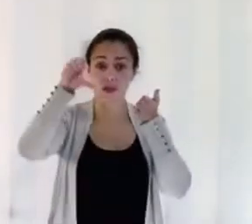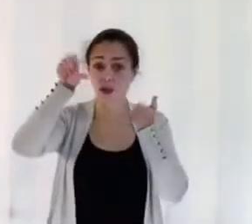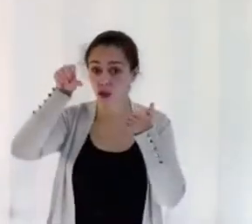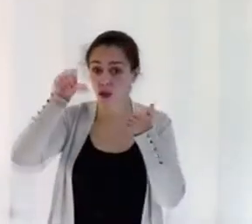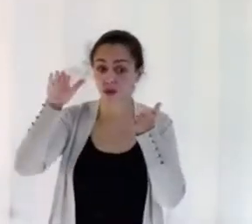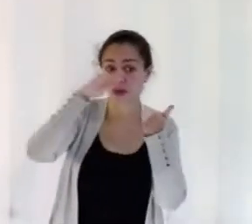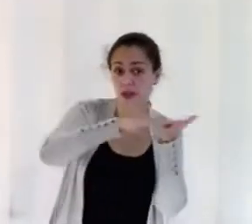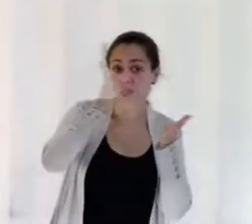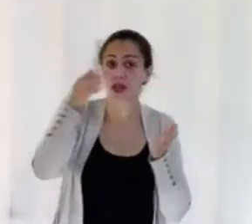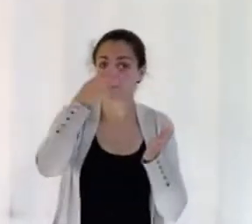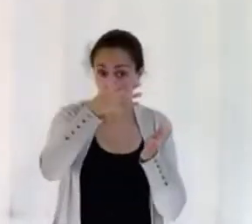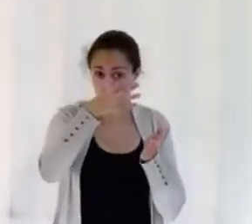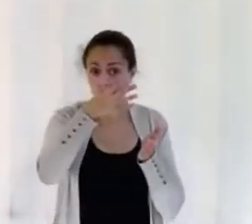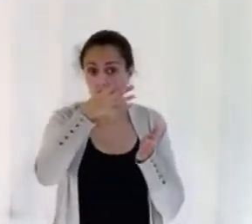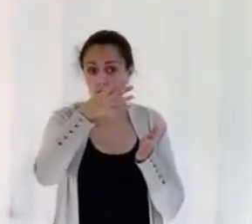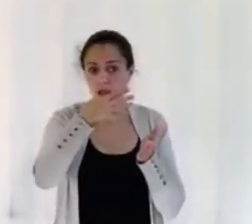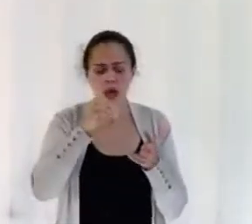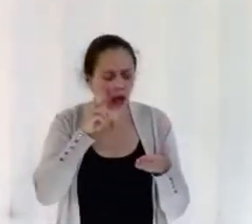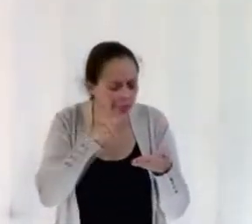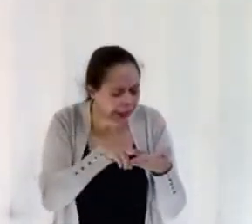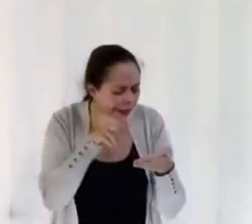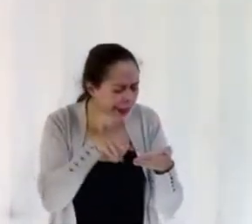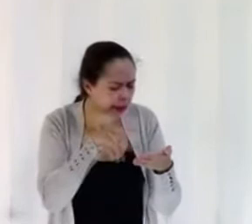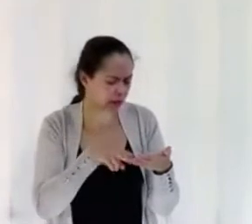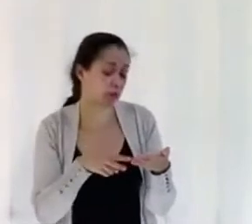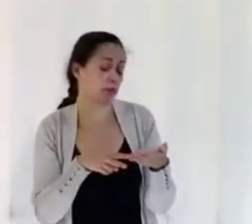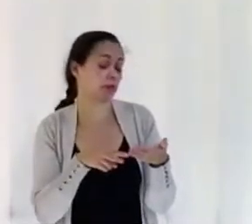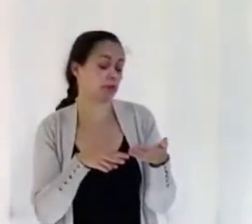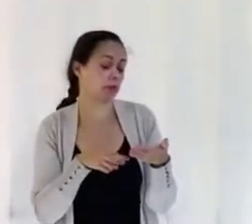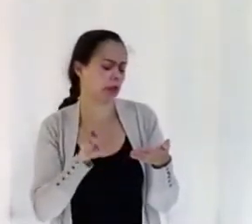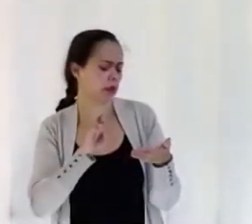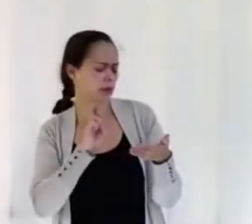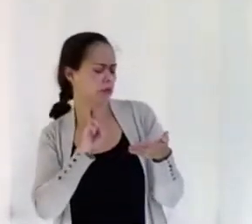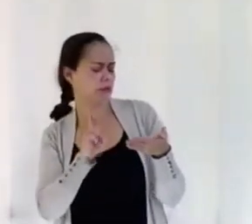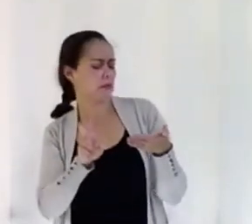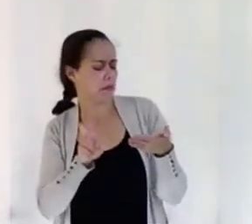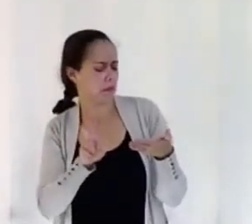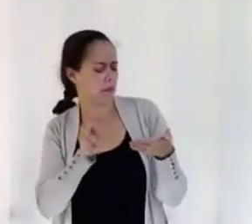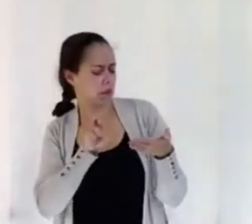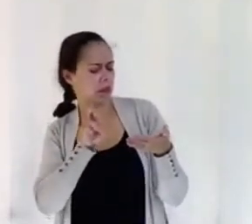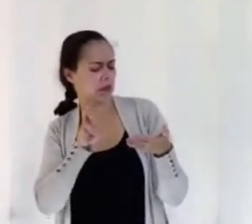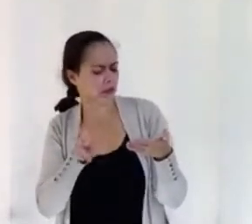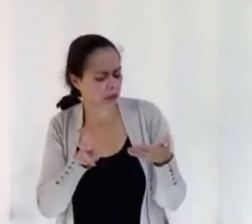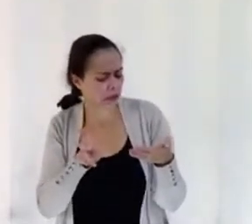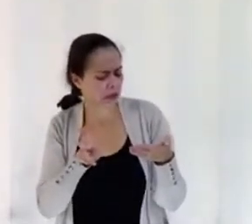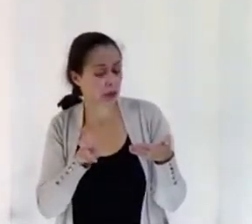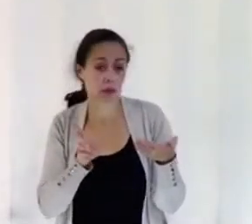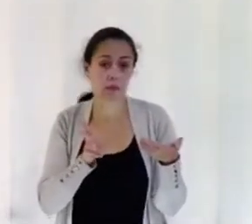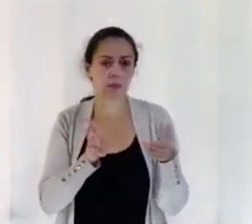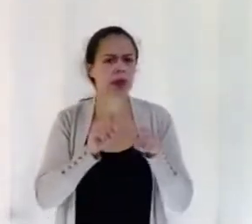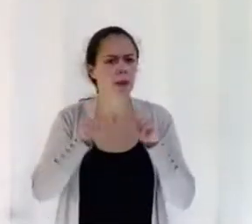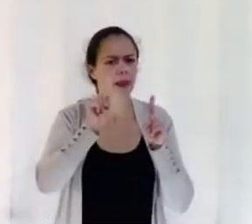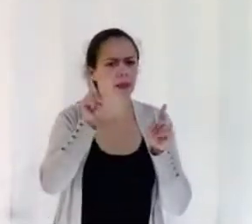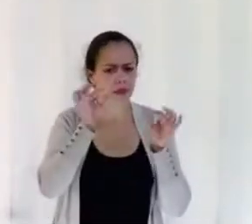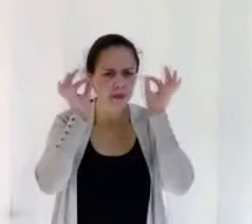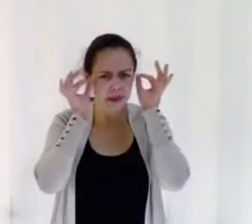muito estranho tudo que ele está falando aqui, porque ele está fazendo uma alusão ao que o que